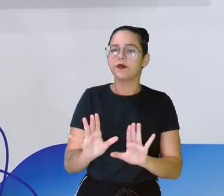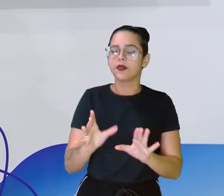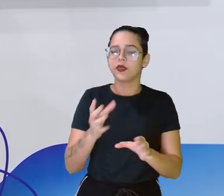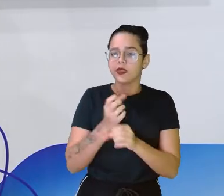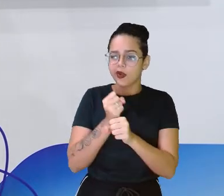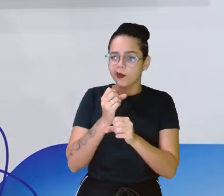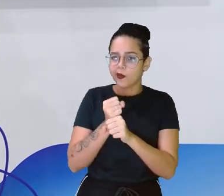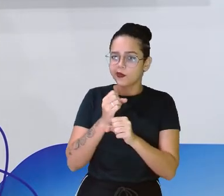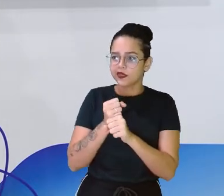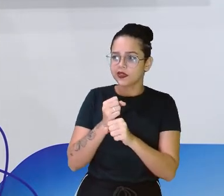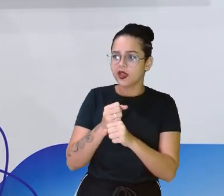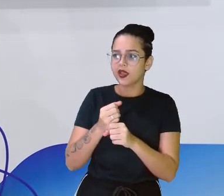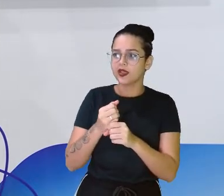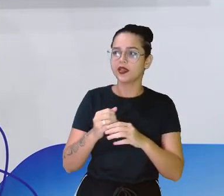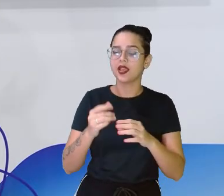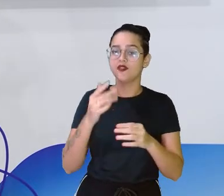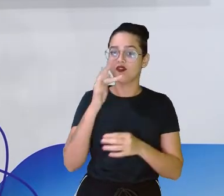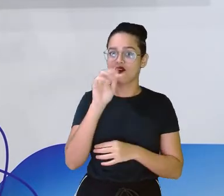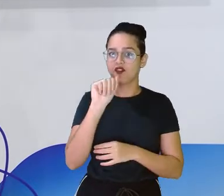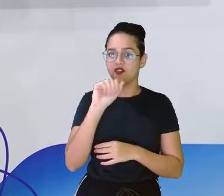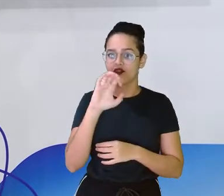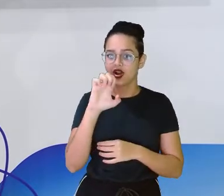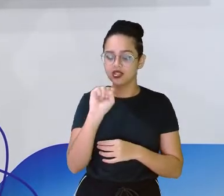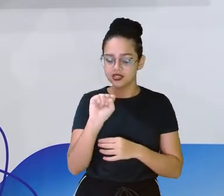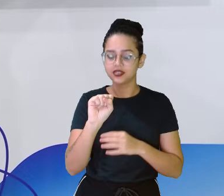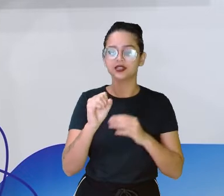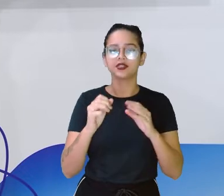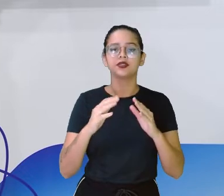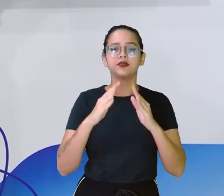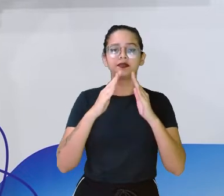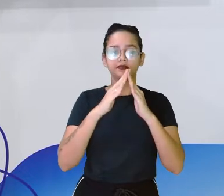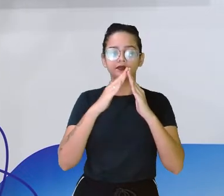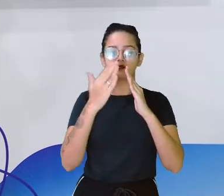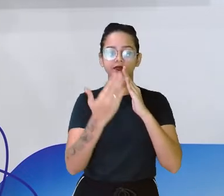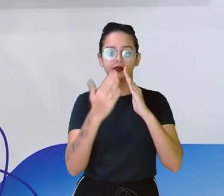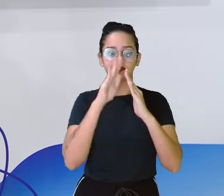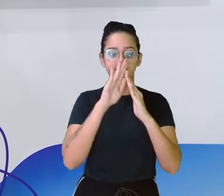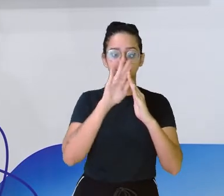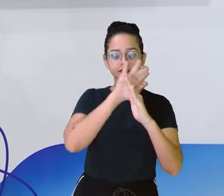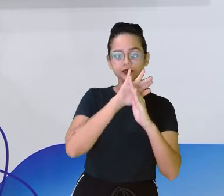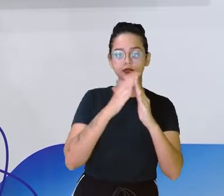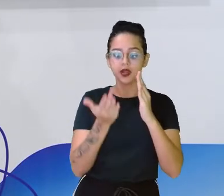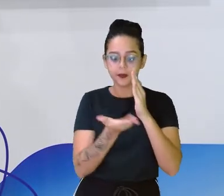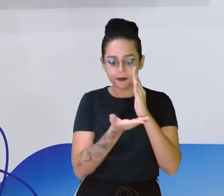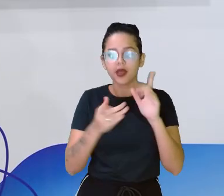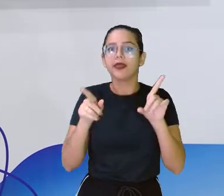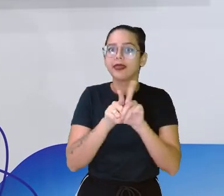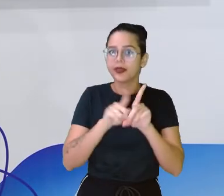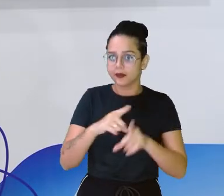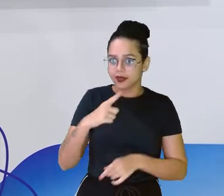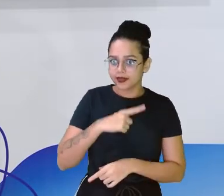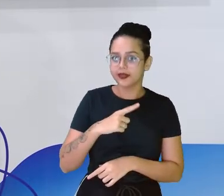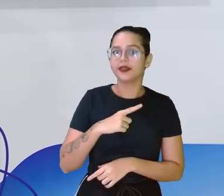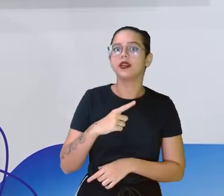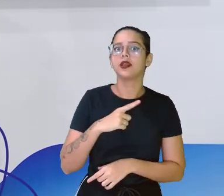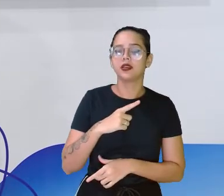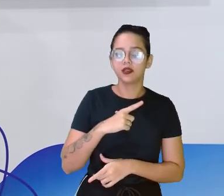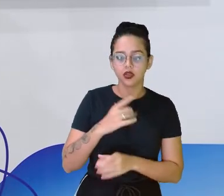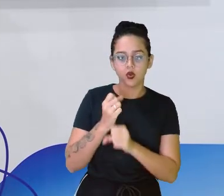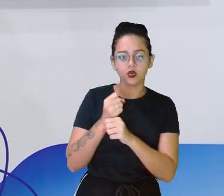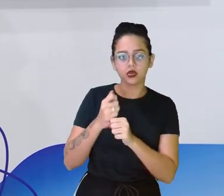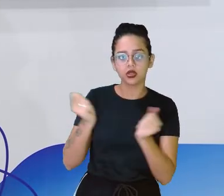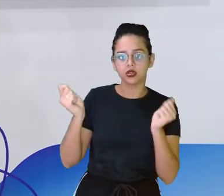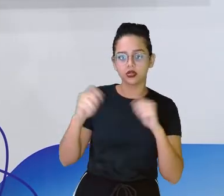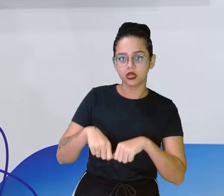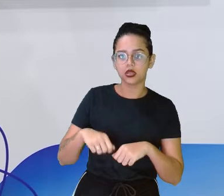contagem de faces, a base também entra, tá? A gente chama esse nome de base